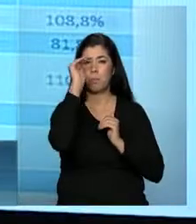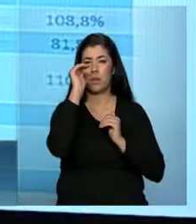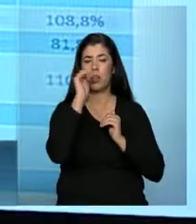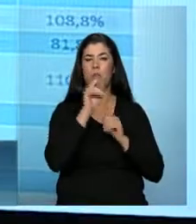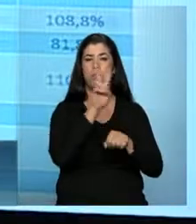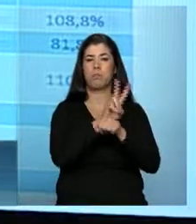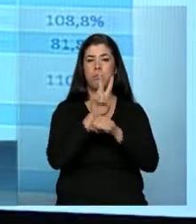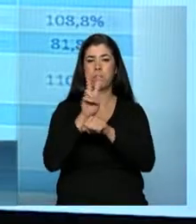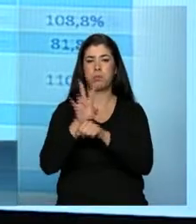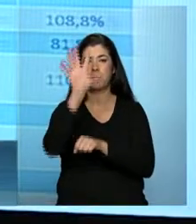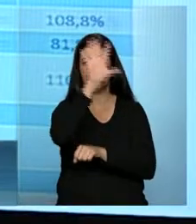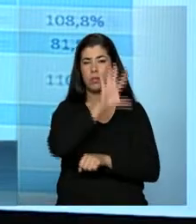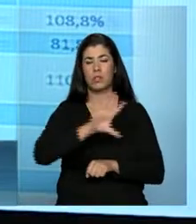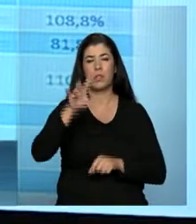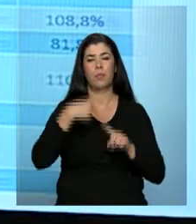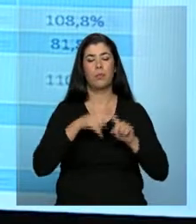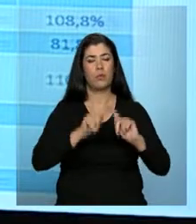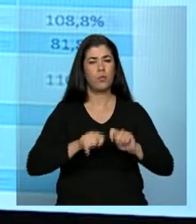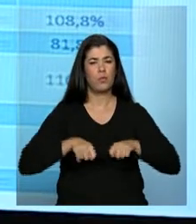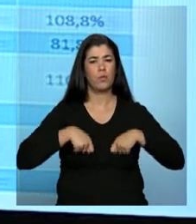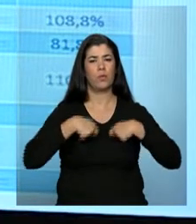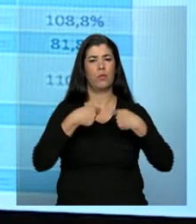cobertura, graças ao esforço